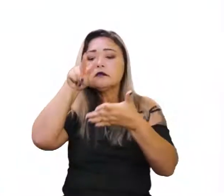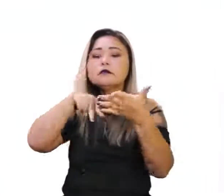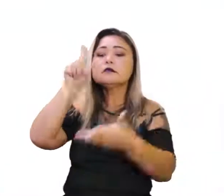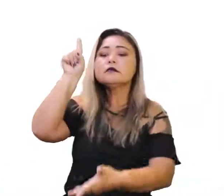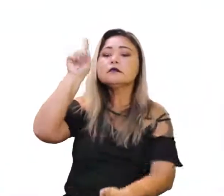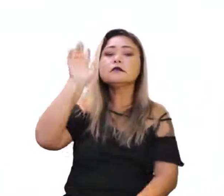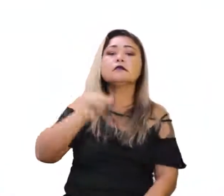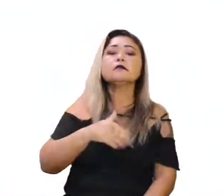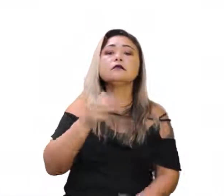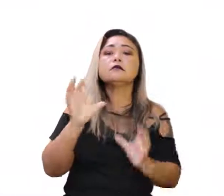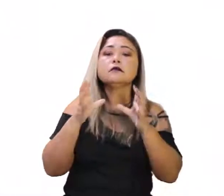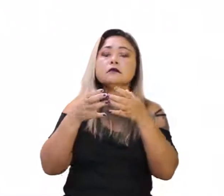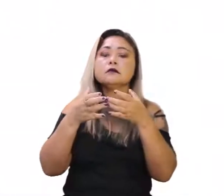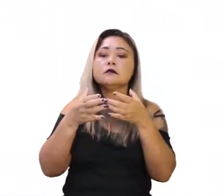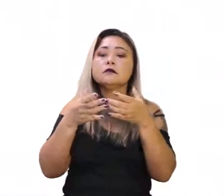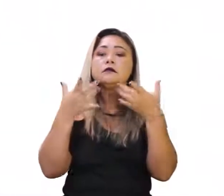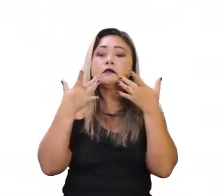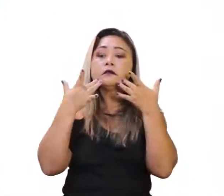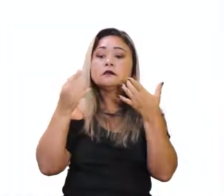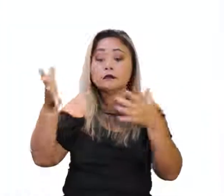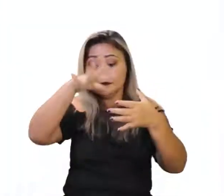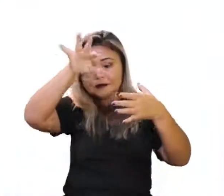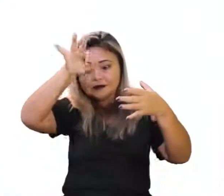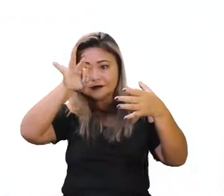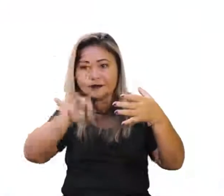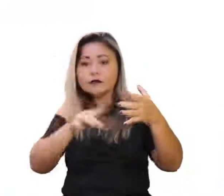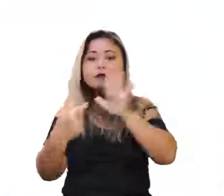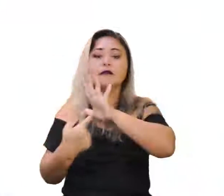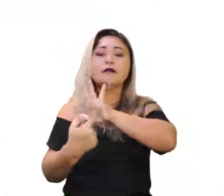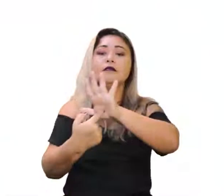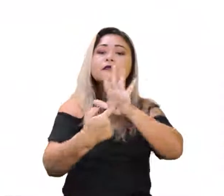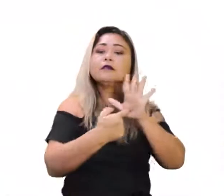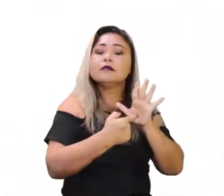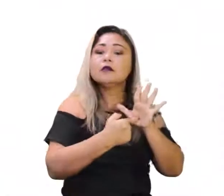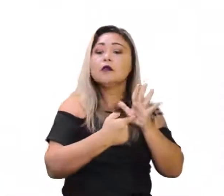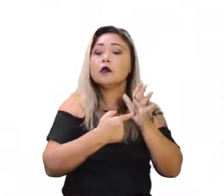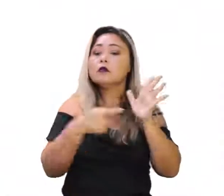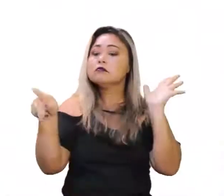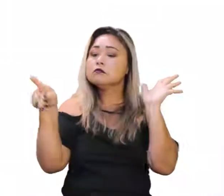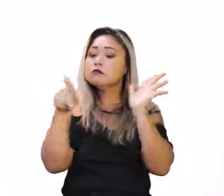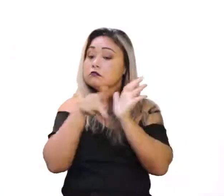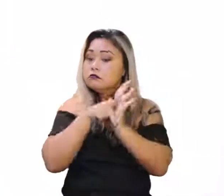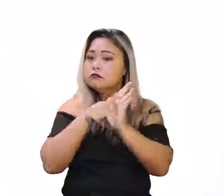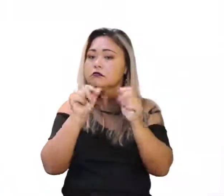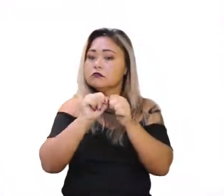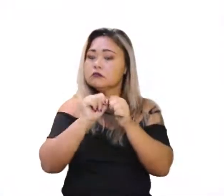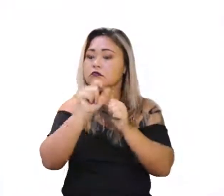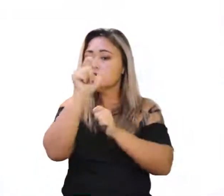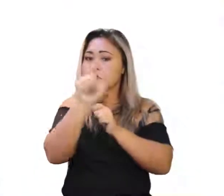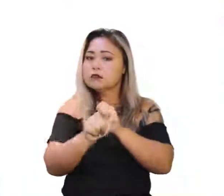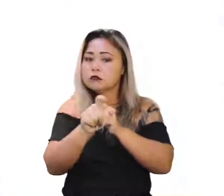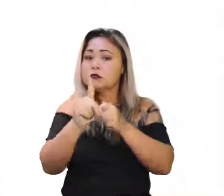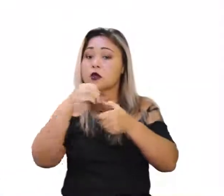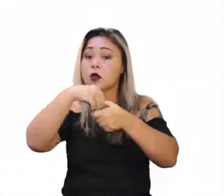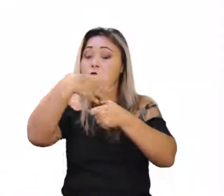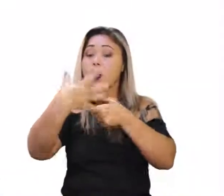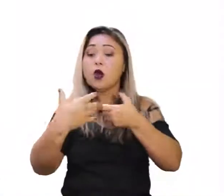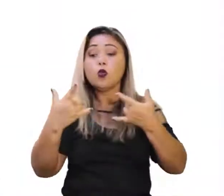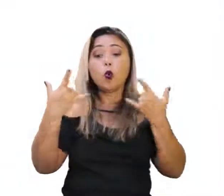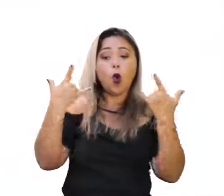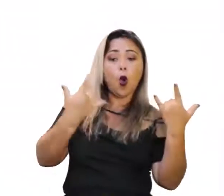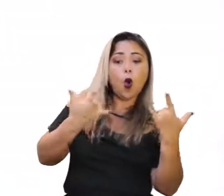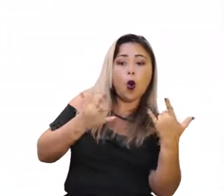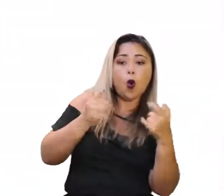leitura. O grupo O Teatro Mágico apresenta composições autorais que têm referências estéticas do